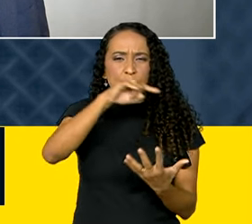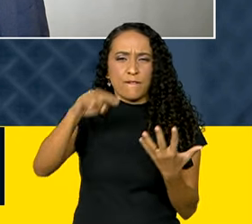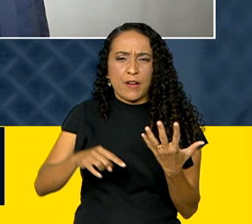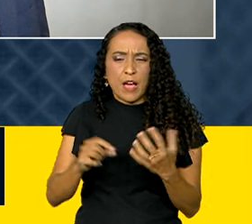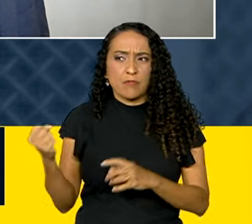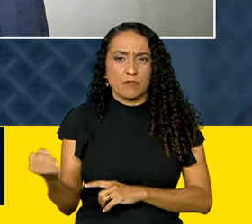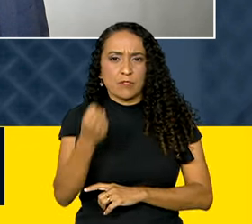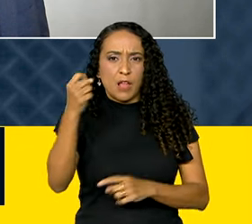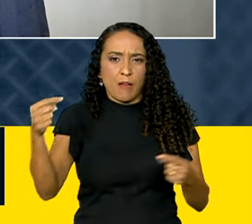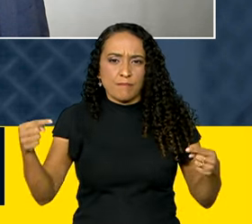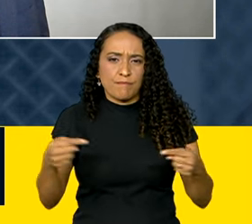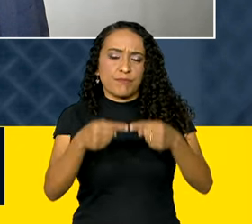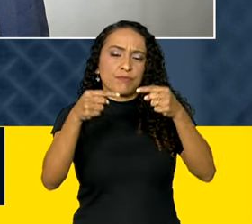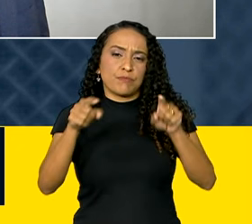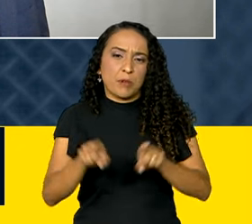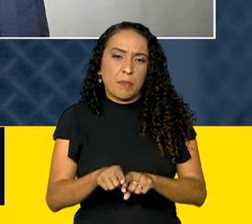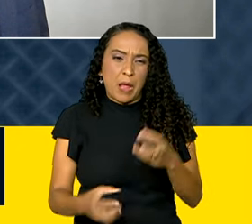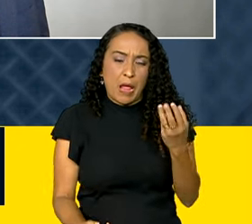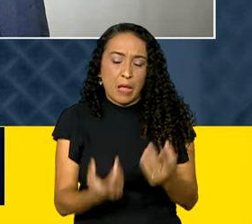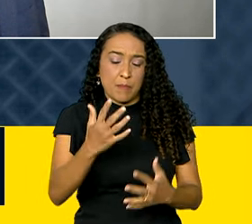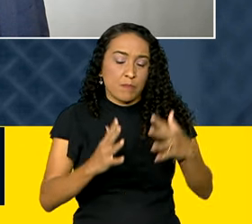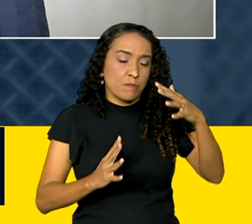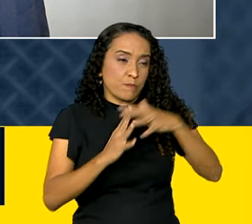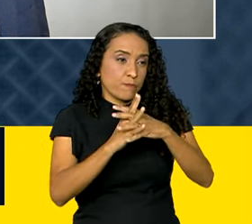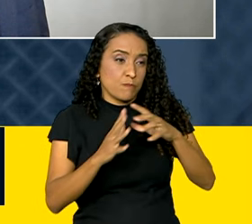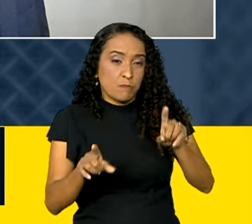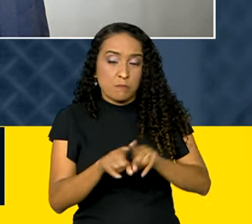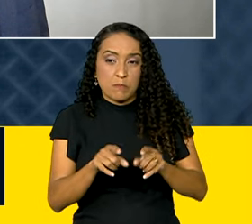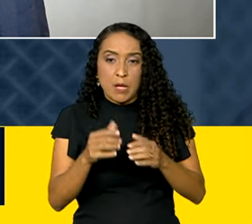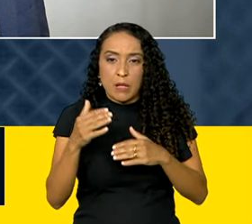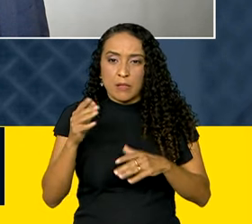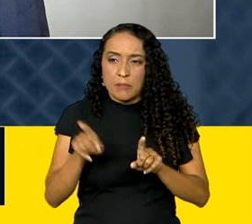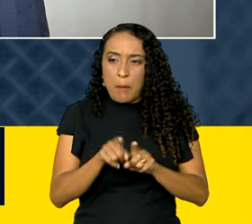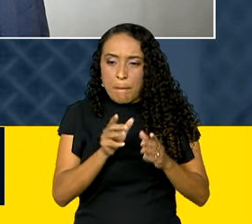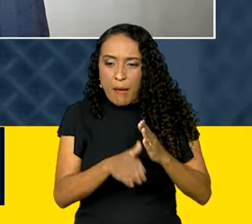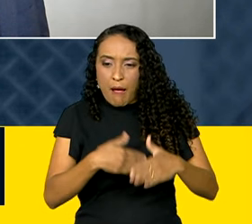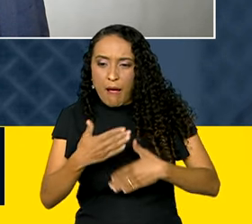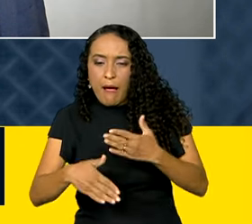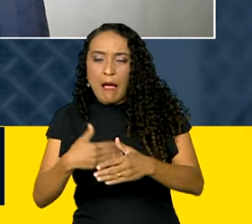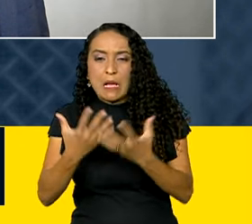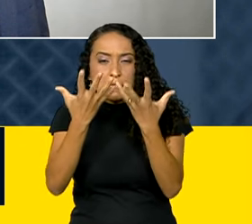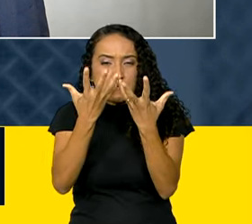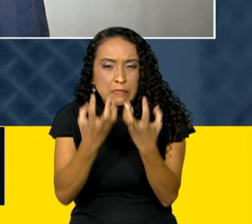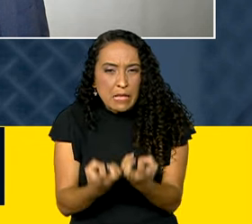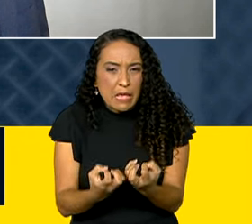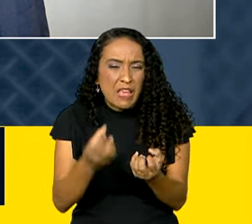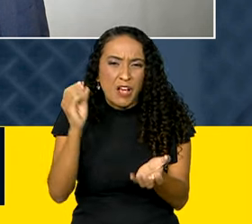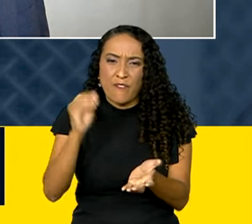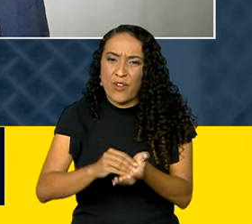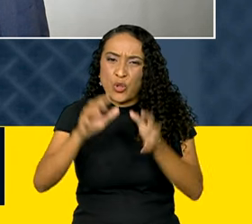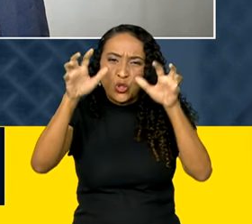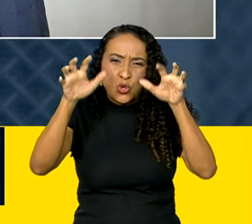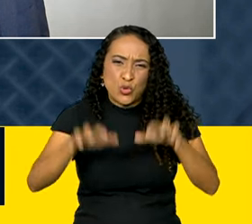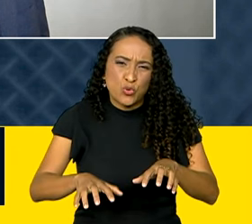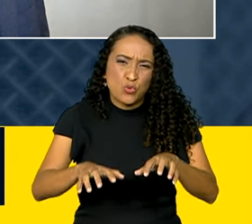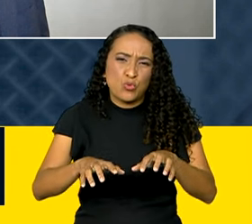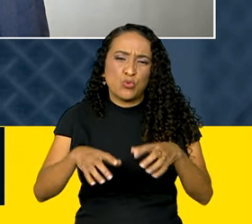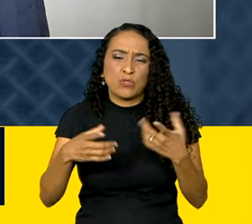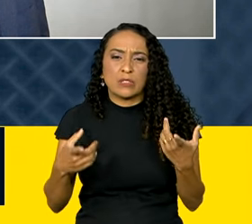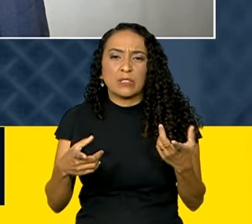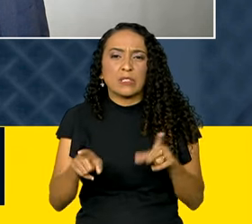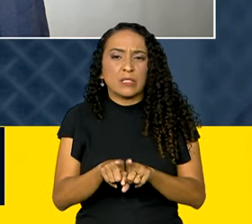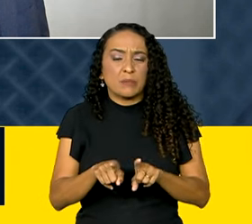uma queimada extrema, junto com o processo de seca, uma estiagem como nunca